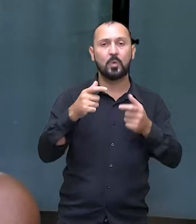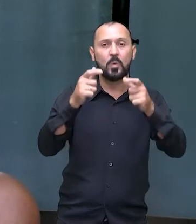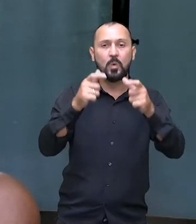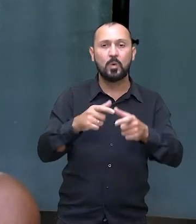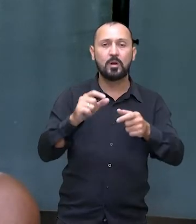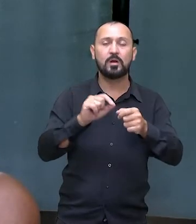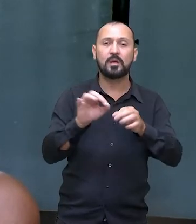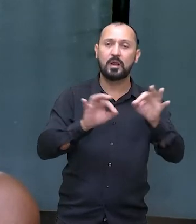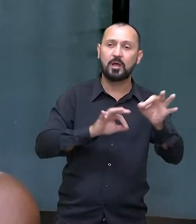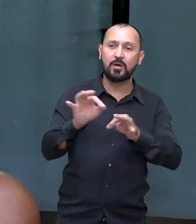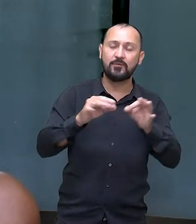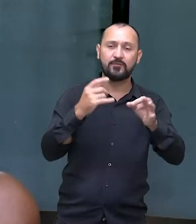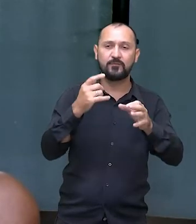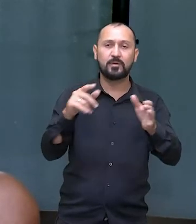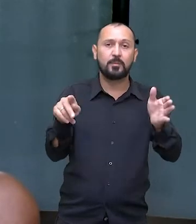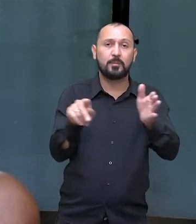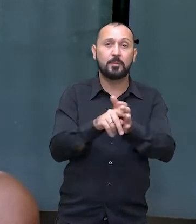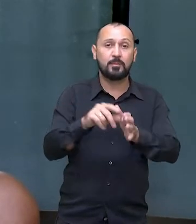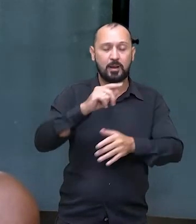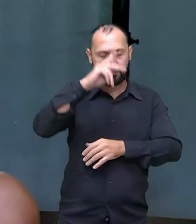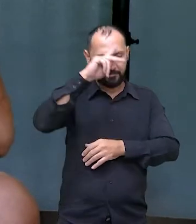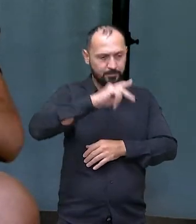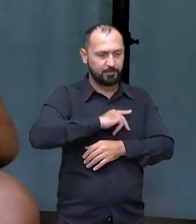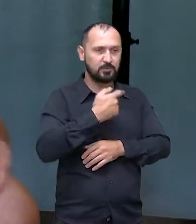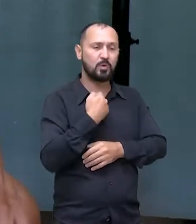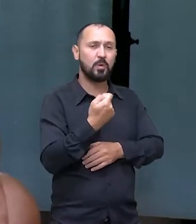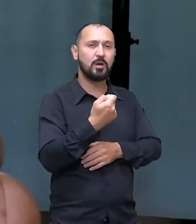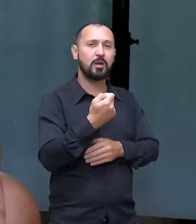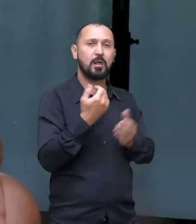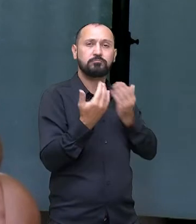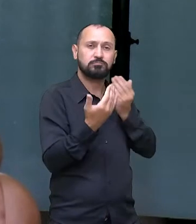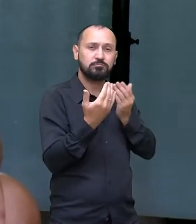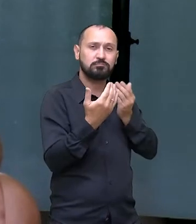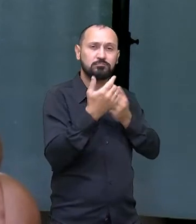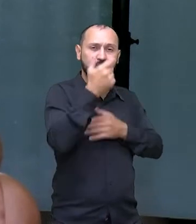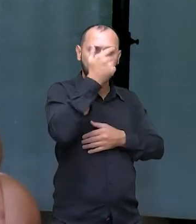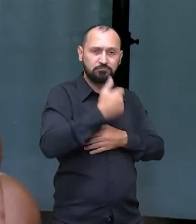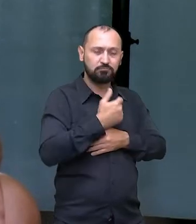um lugar que ela faz as sessões dela mesma, pessoal.